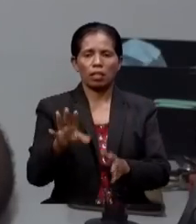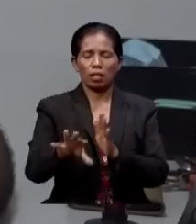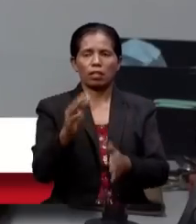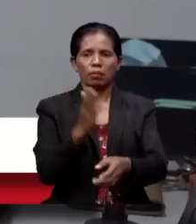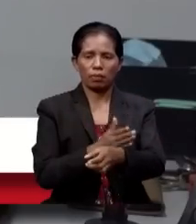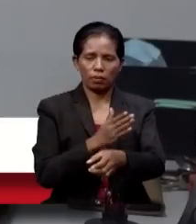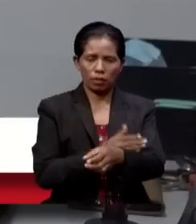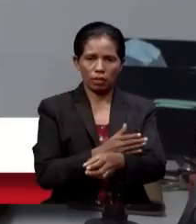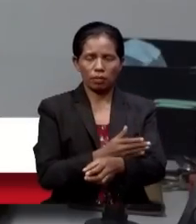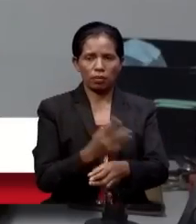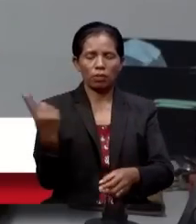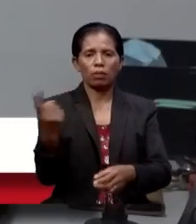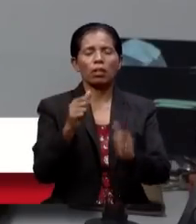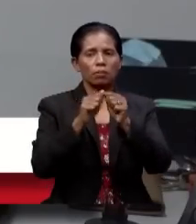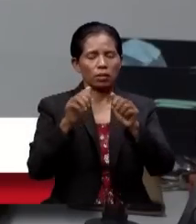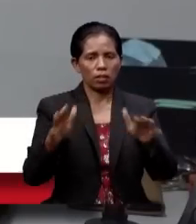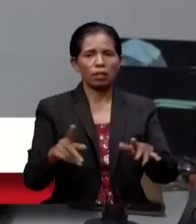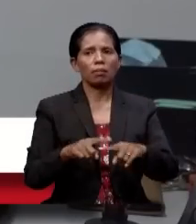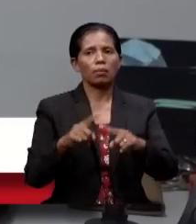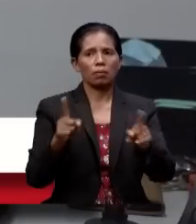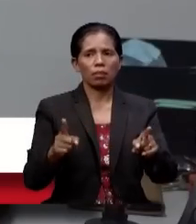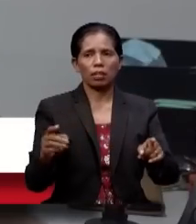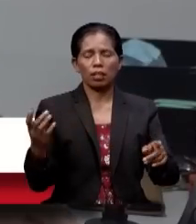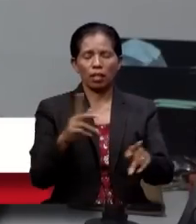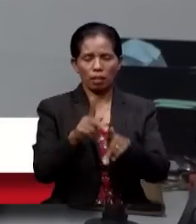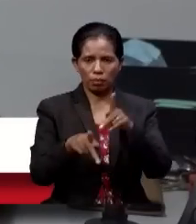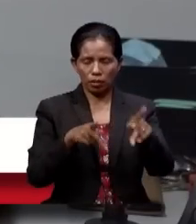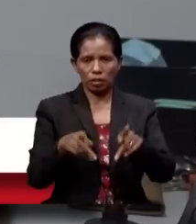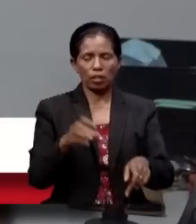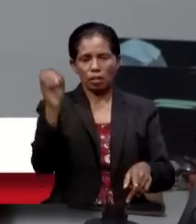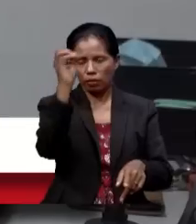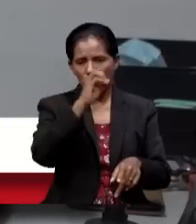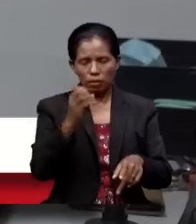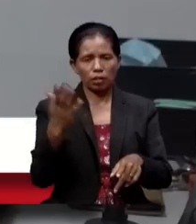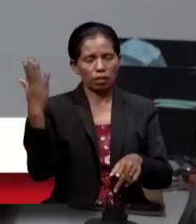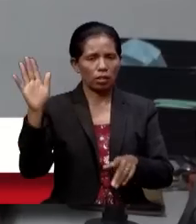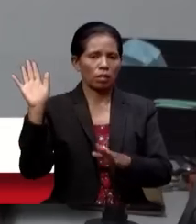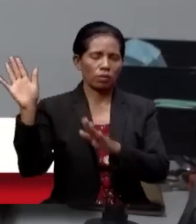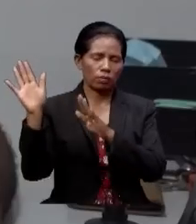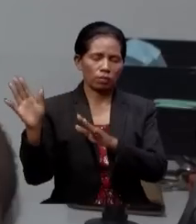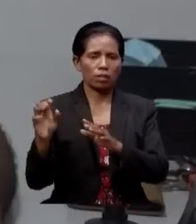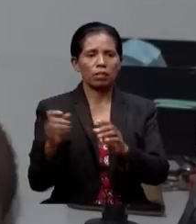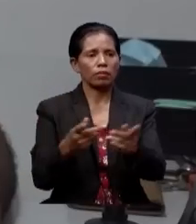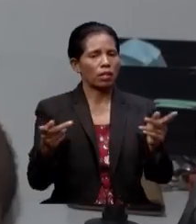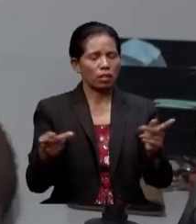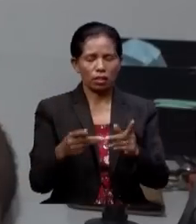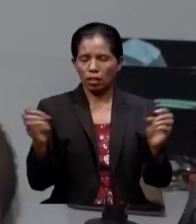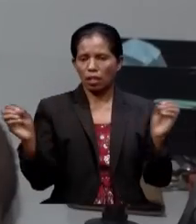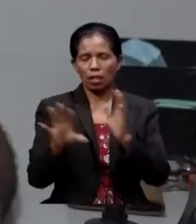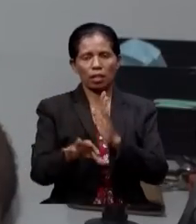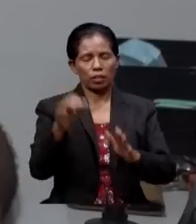parte administração de it mas parte operações sirene be ma ke terreno nunca hetan oportunidade tene problema